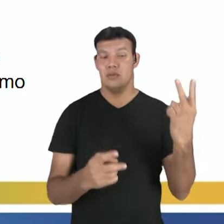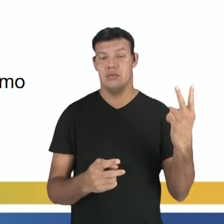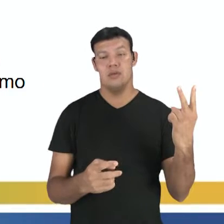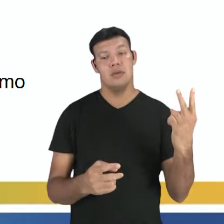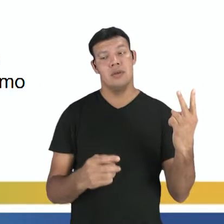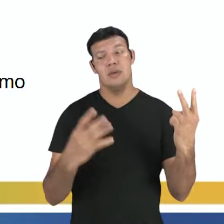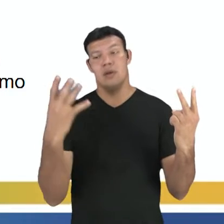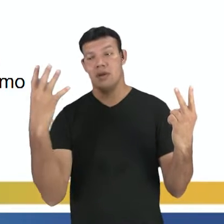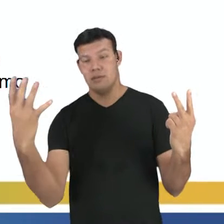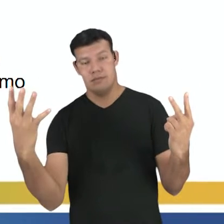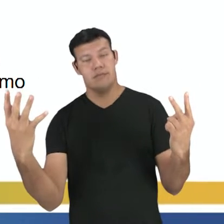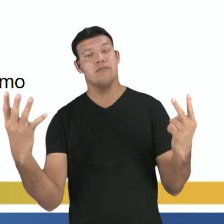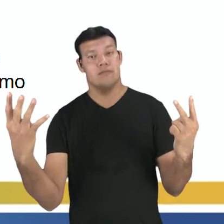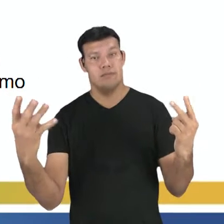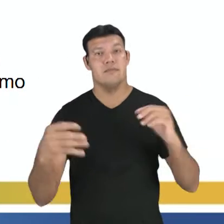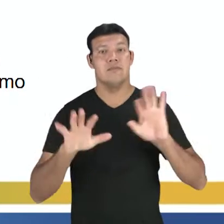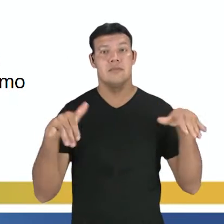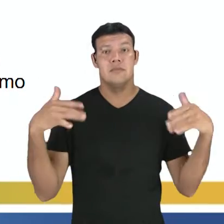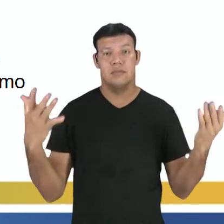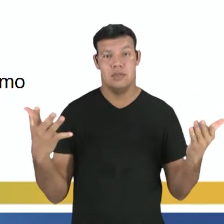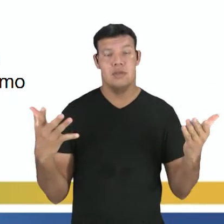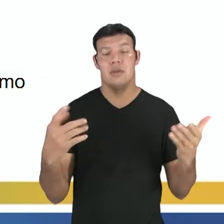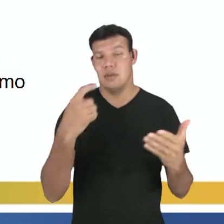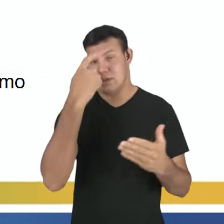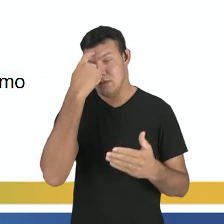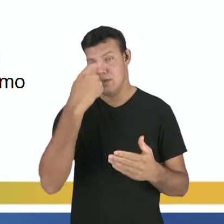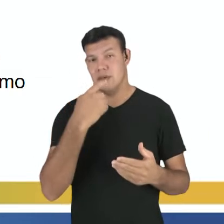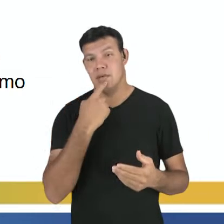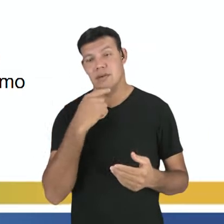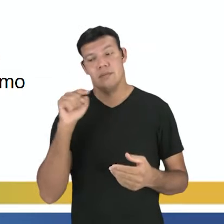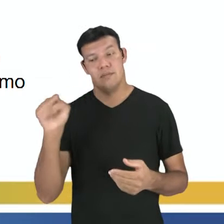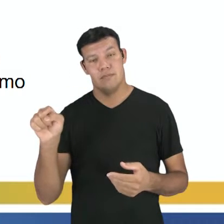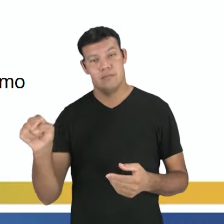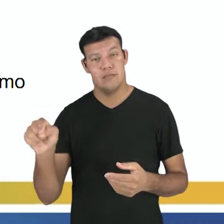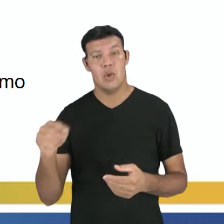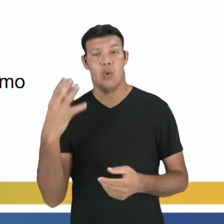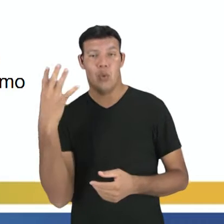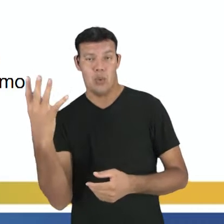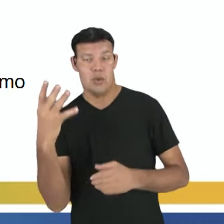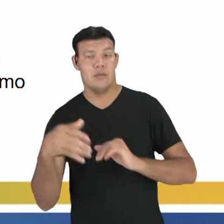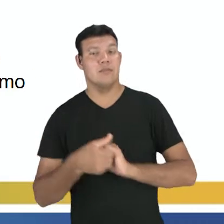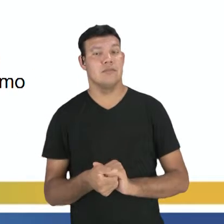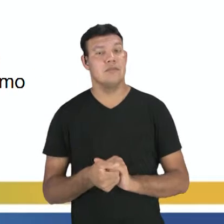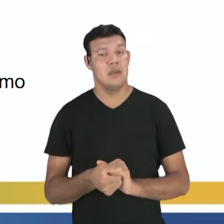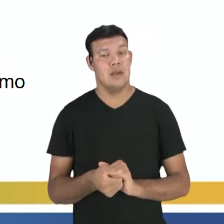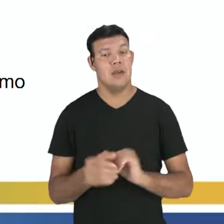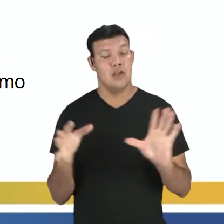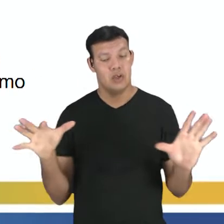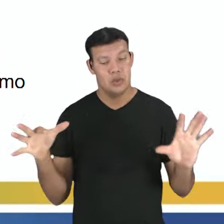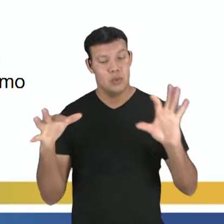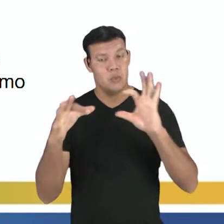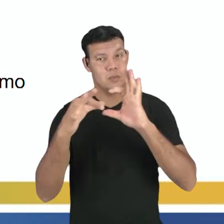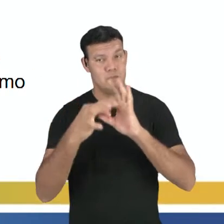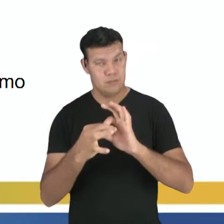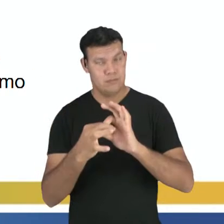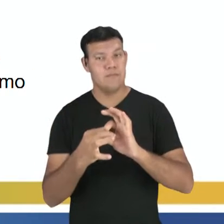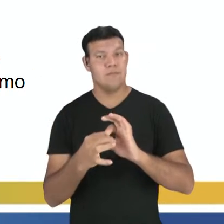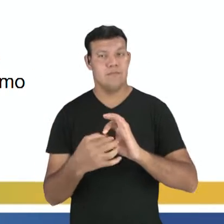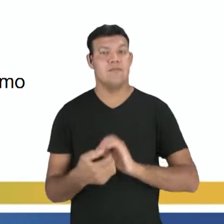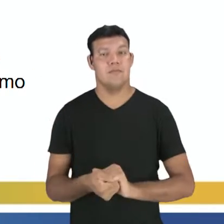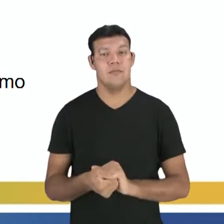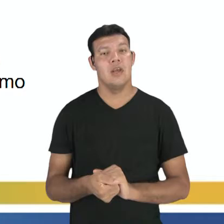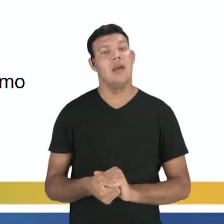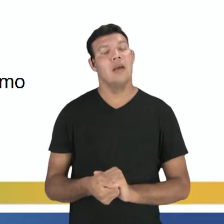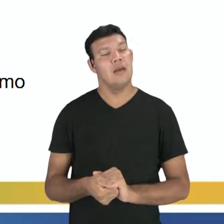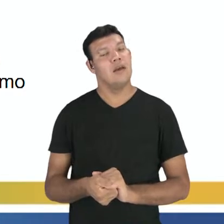Logo, a imagem da função para 2 é igual a 4. Ao juntarmos todas as imagens, formamos